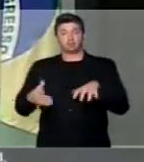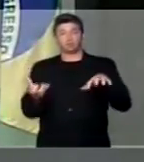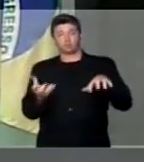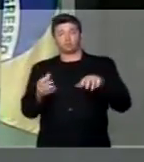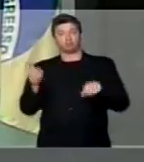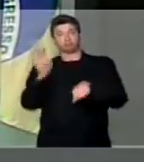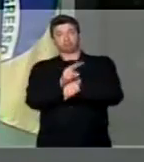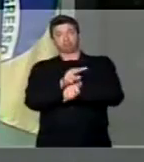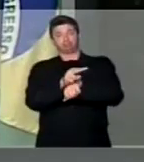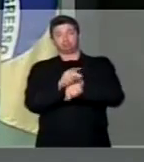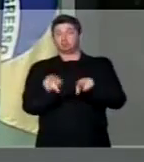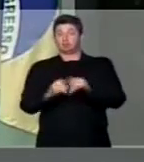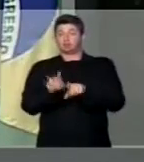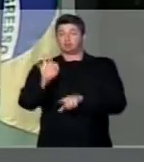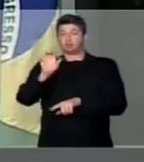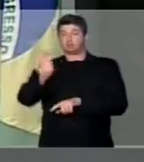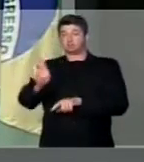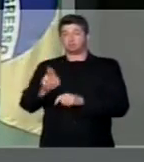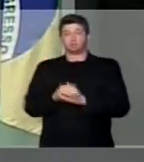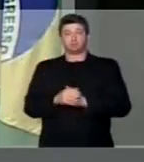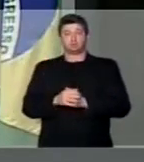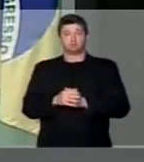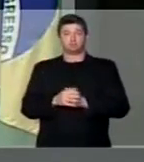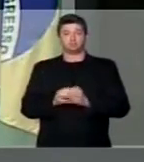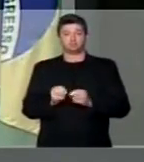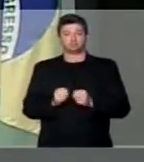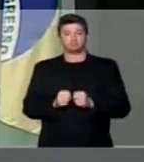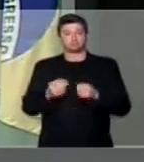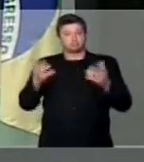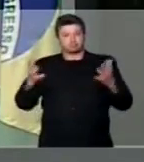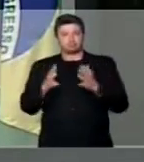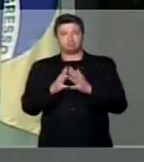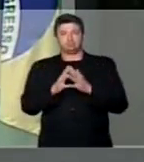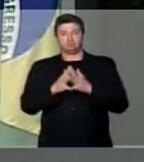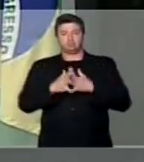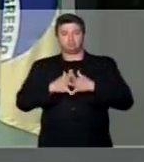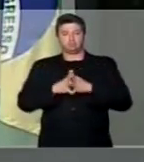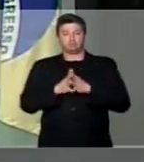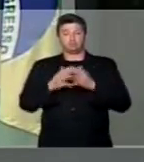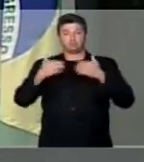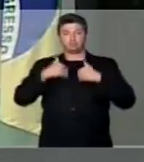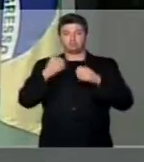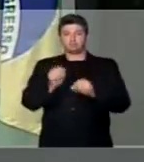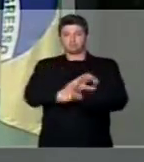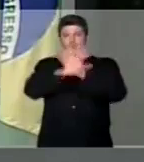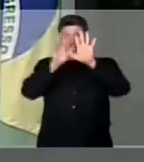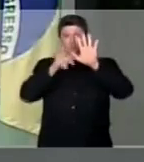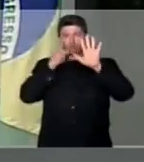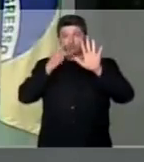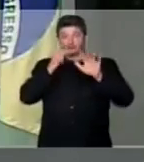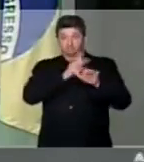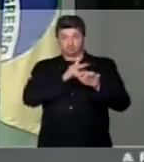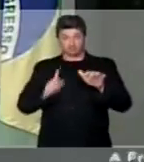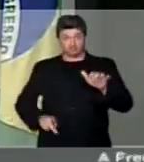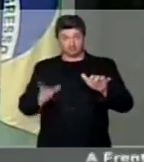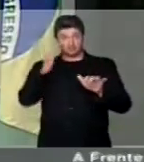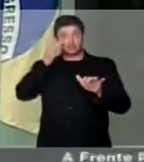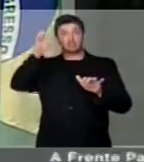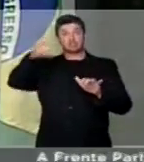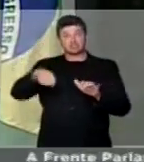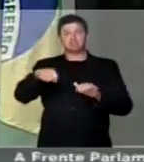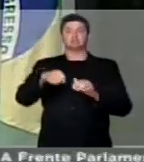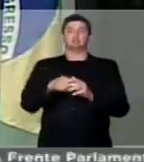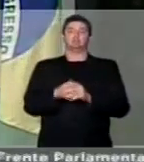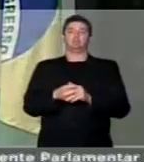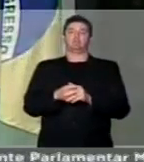Congresso Nacional e pelo Tribunal de Contas da União. Portanto, eu quero deixar bem claro que a presidente sim cometeu crime